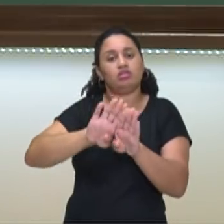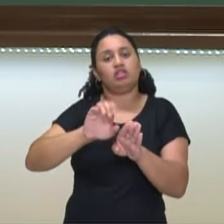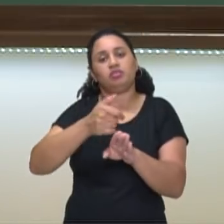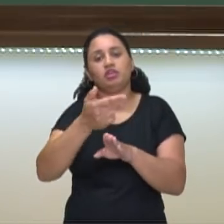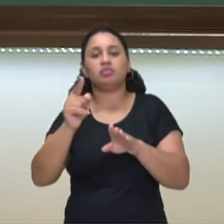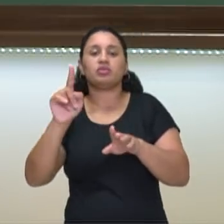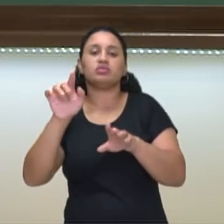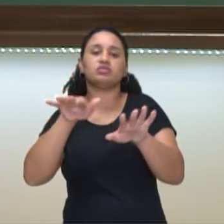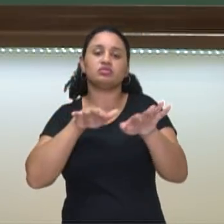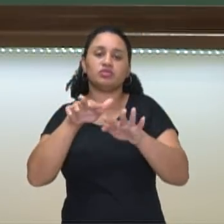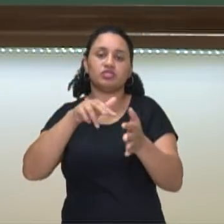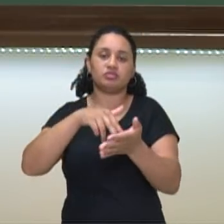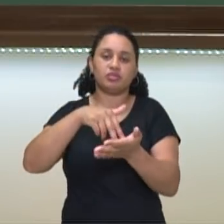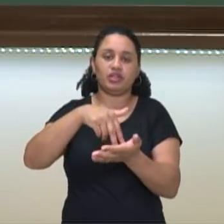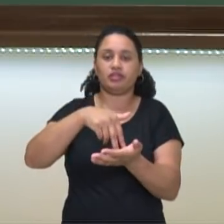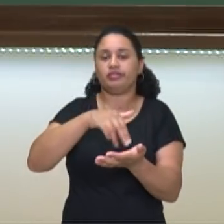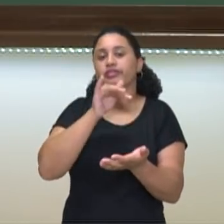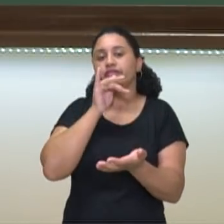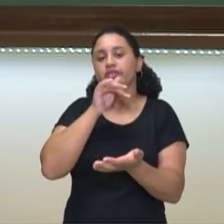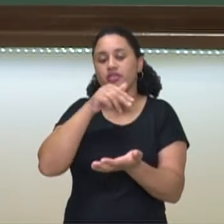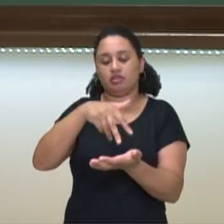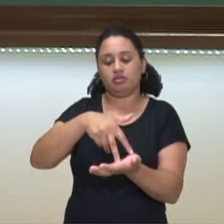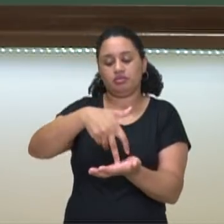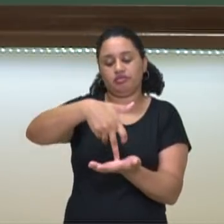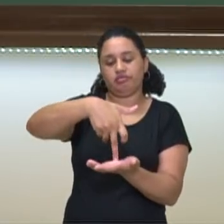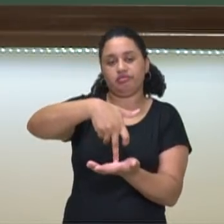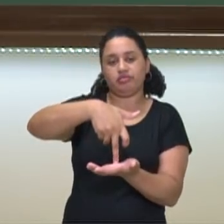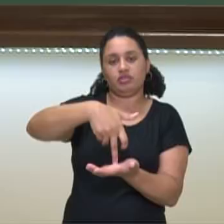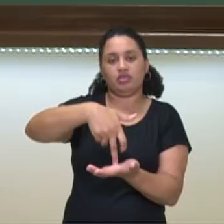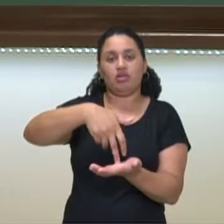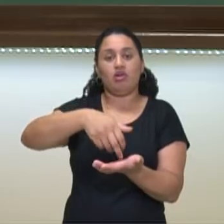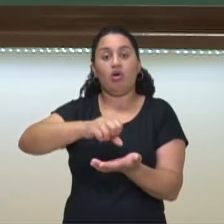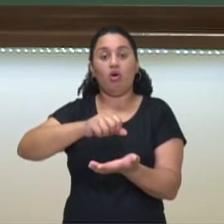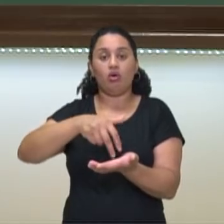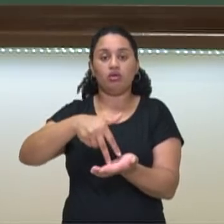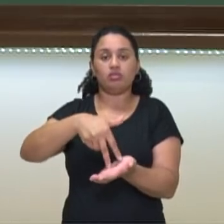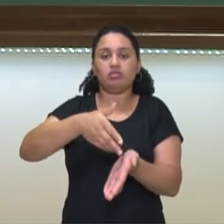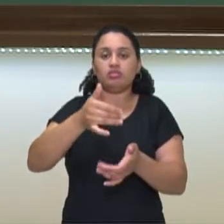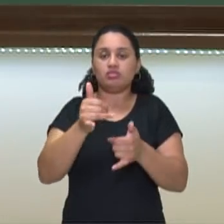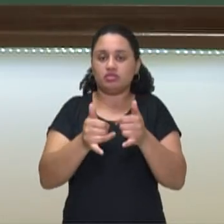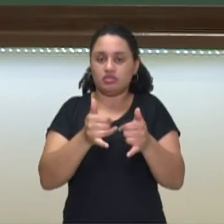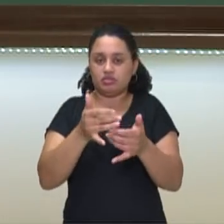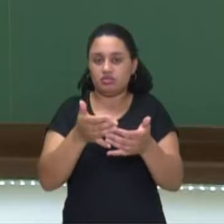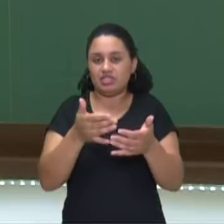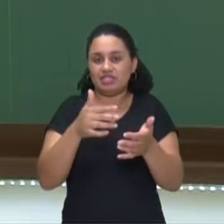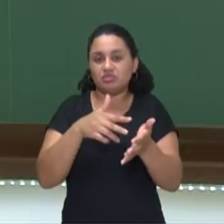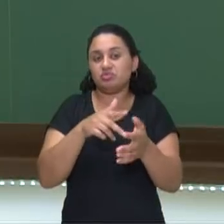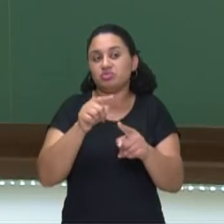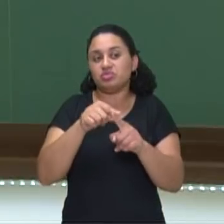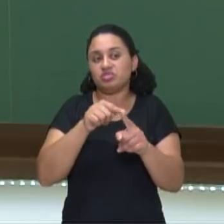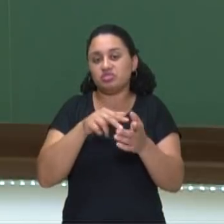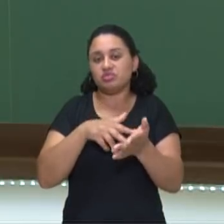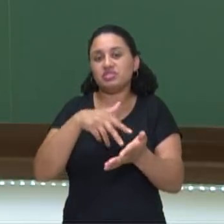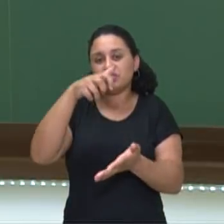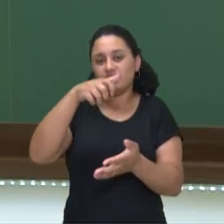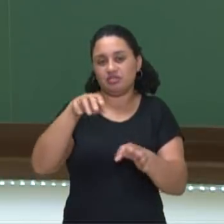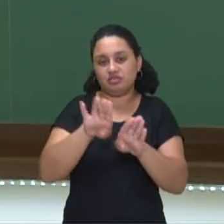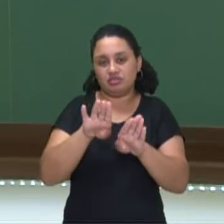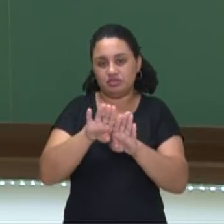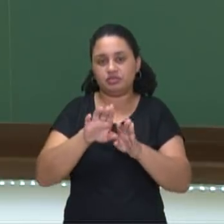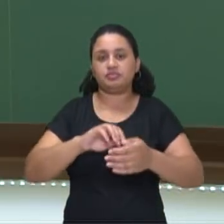passos, por exemplo, de ficar em um pé só, ou mesmo num salto. A gente já vai ver o que é o salto, né?